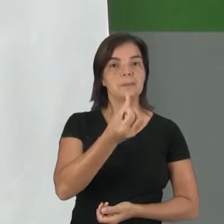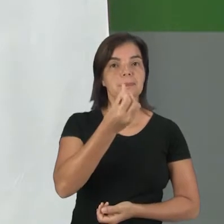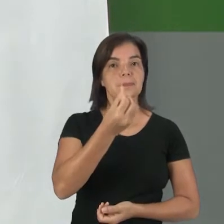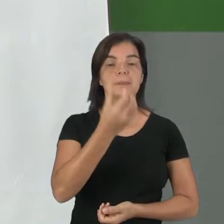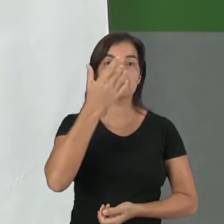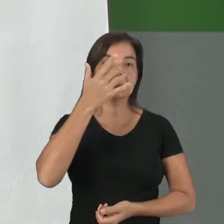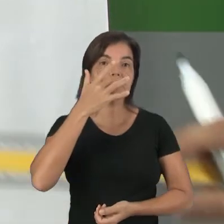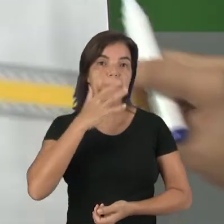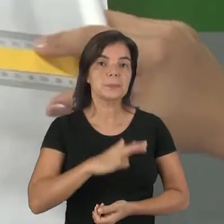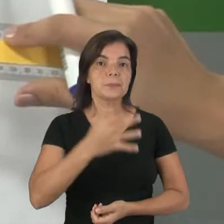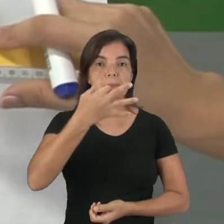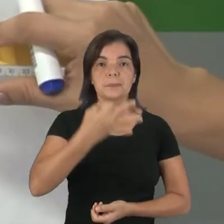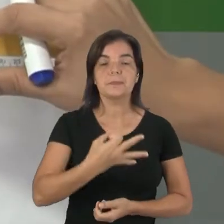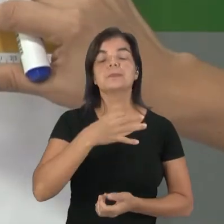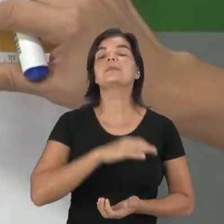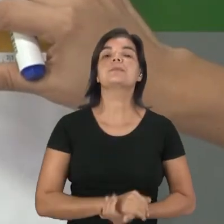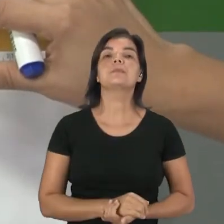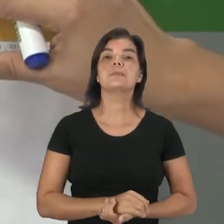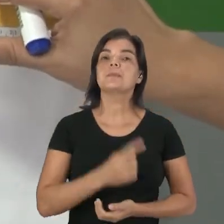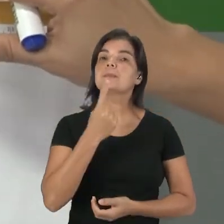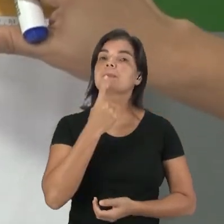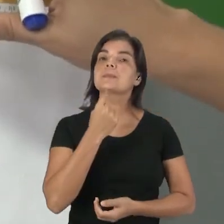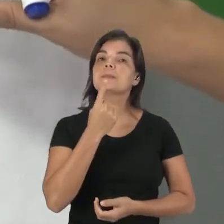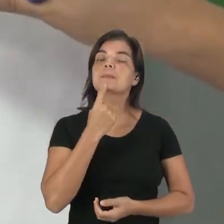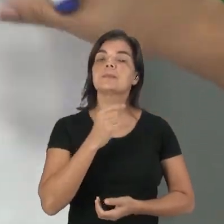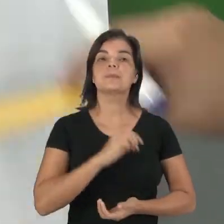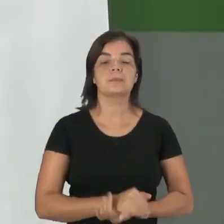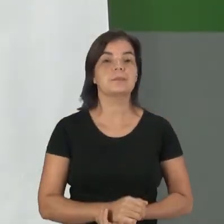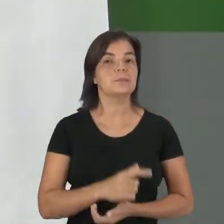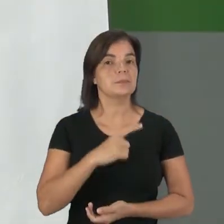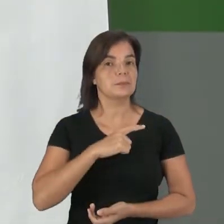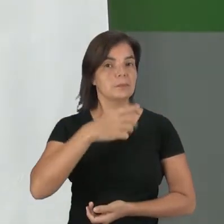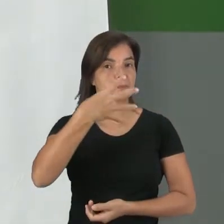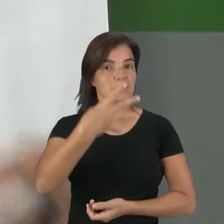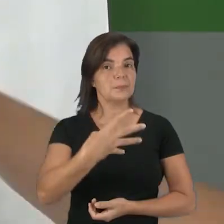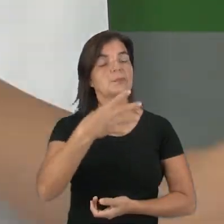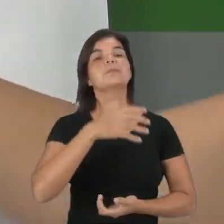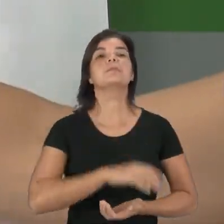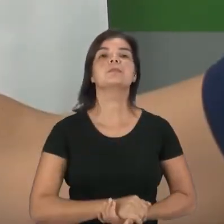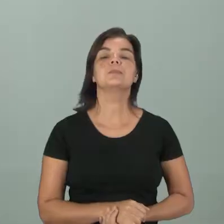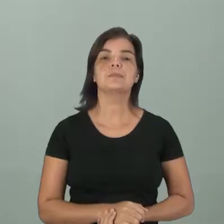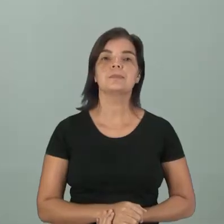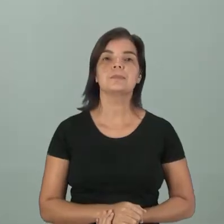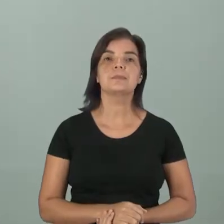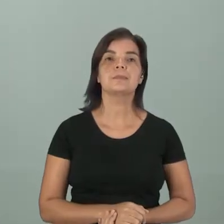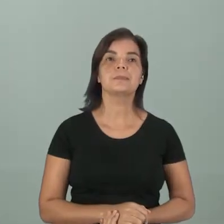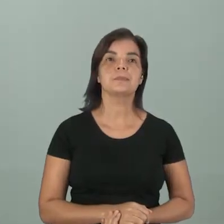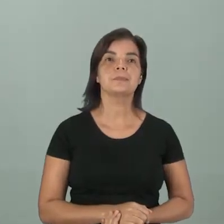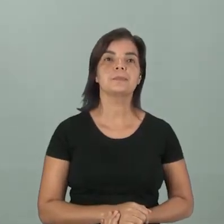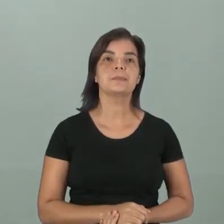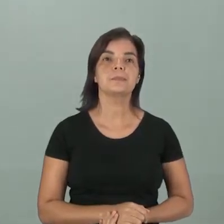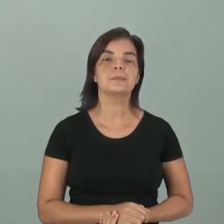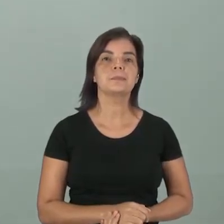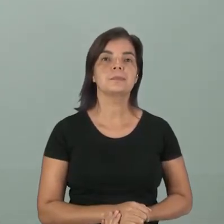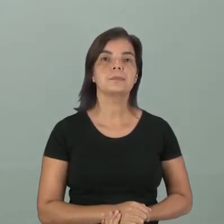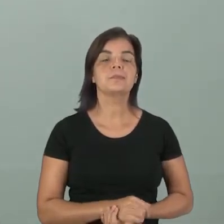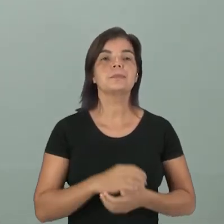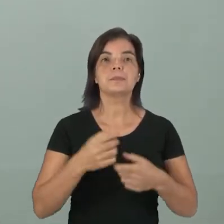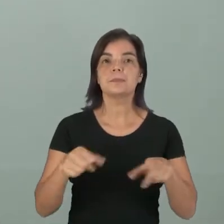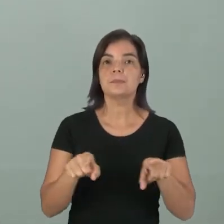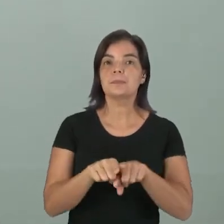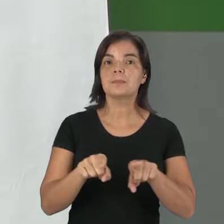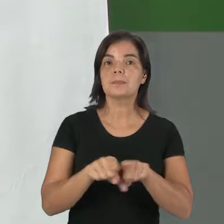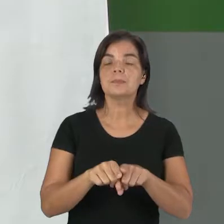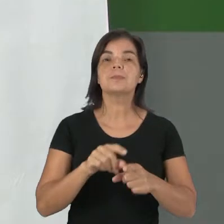6 crianças, certo? Na vermelha, nós já vimos que tínhamos 4 crianças. Muito